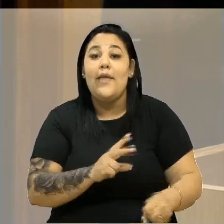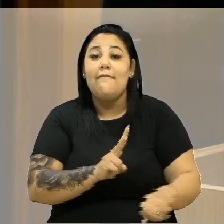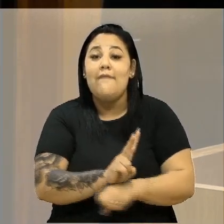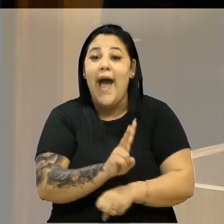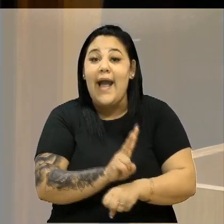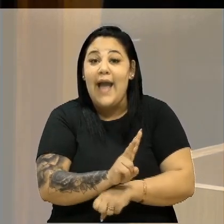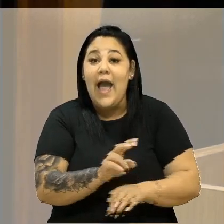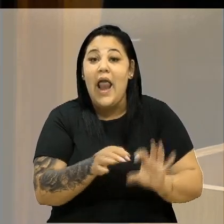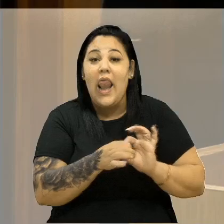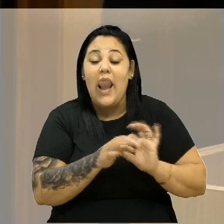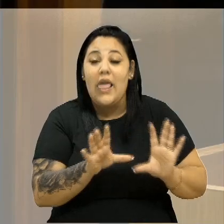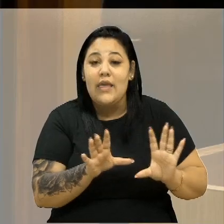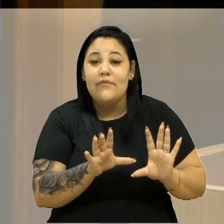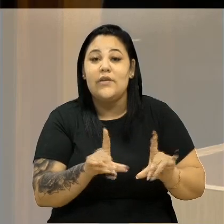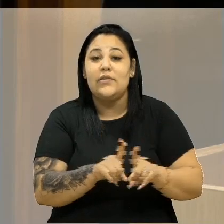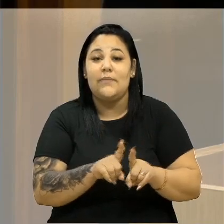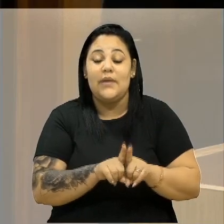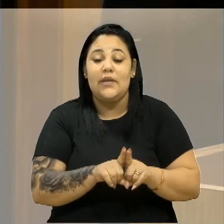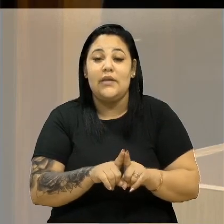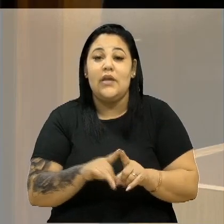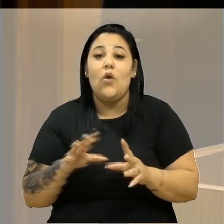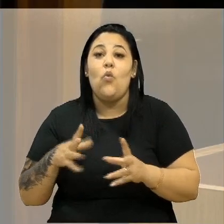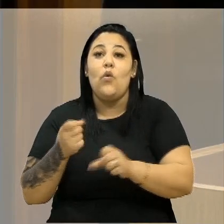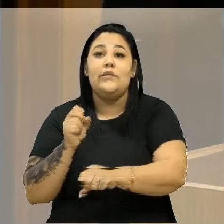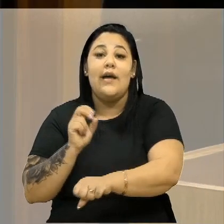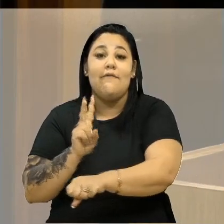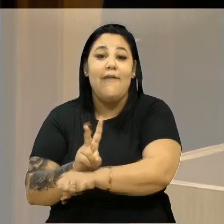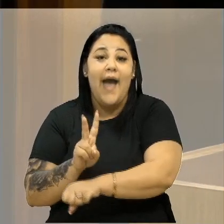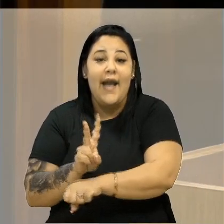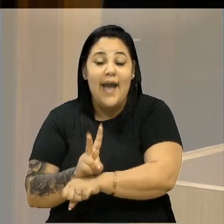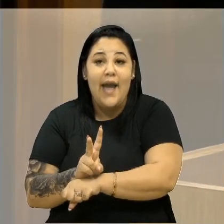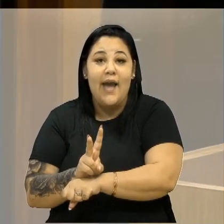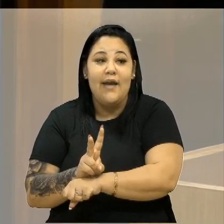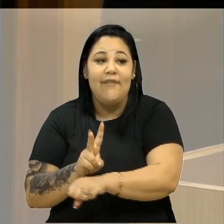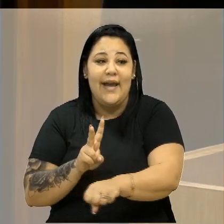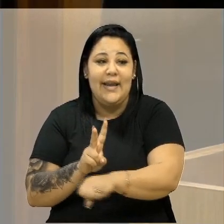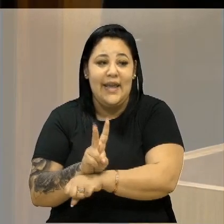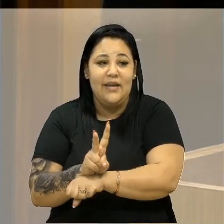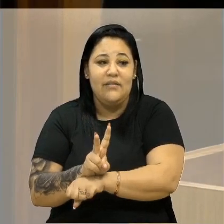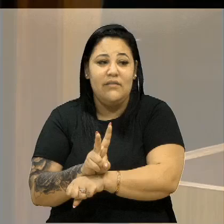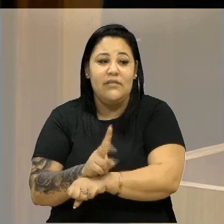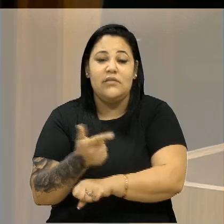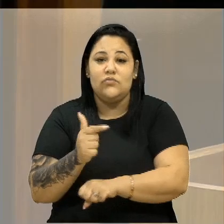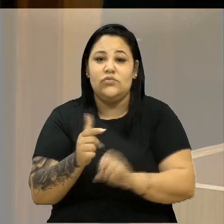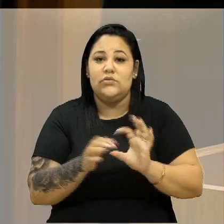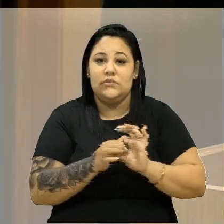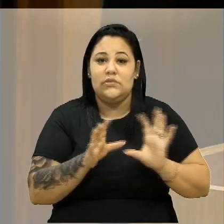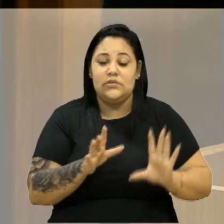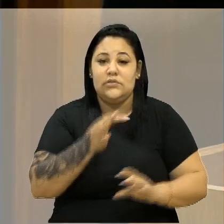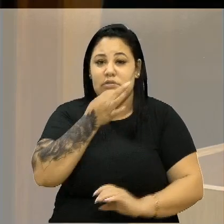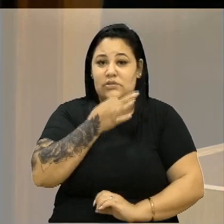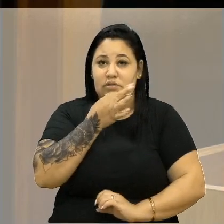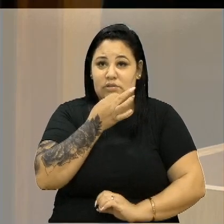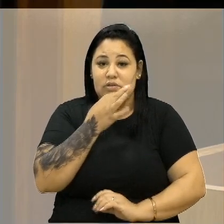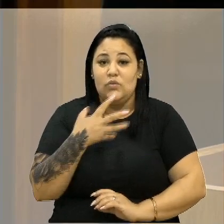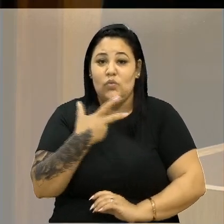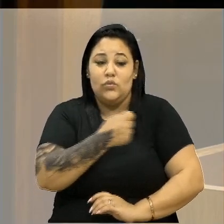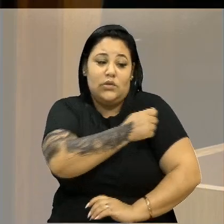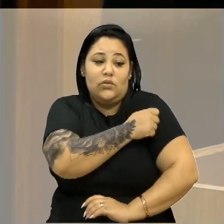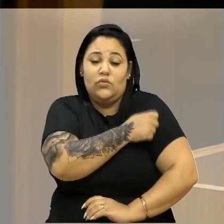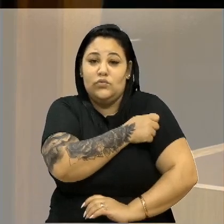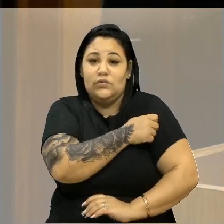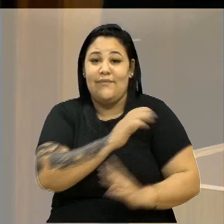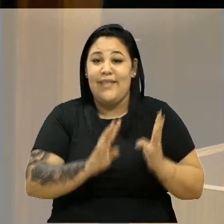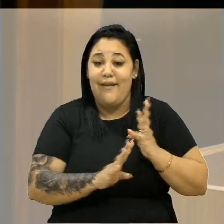disponíveis, quantas vagas não tínhamos disponíveis em Caxias do Sul, quantos alunos estavam na fila de